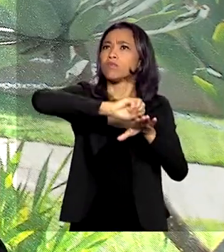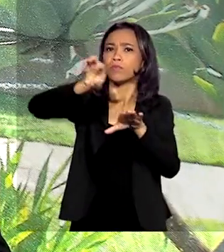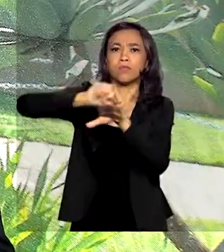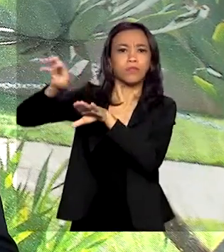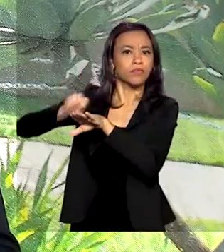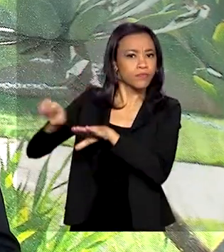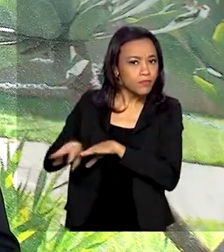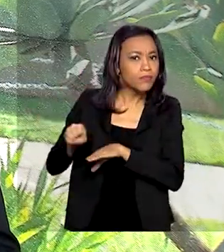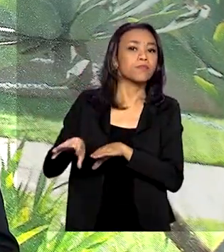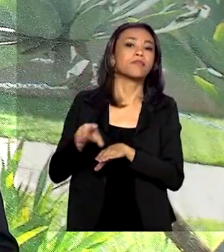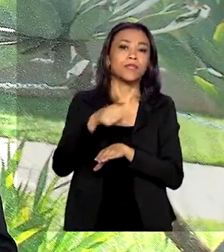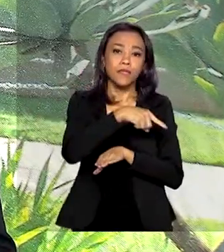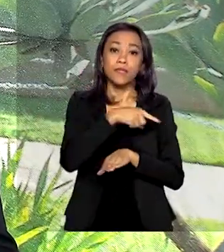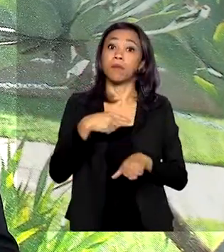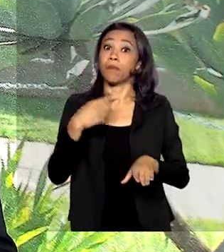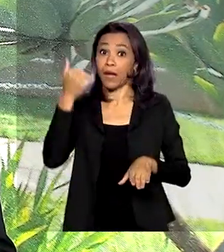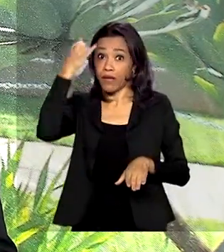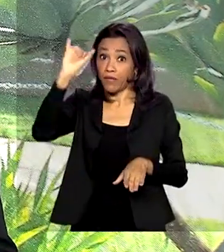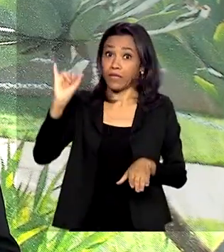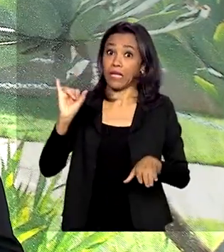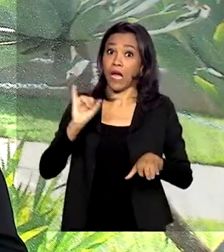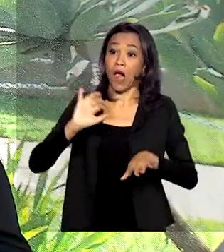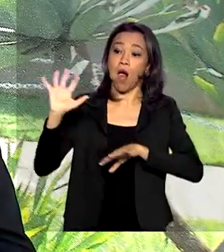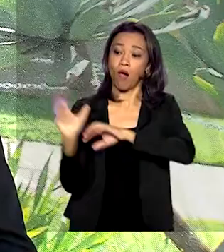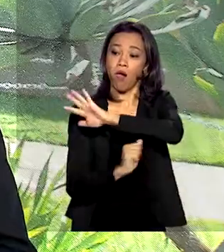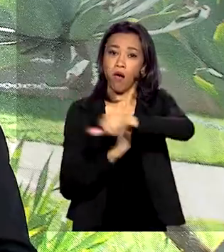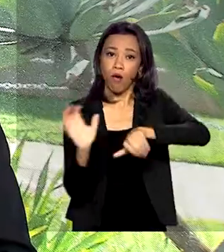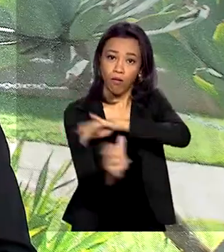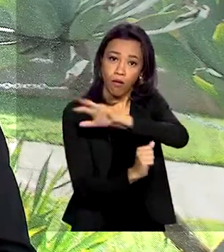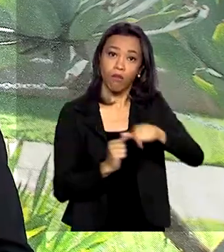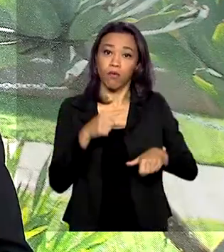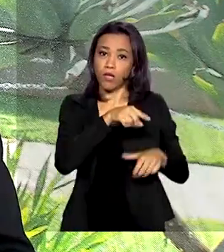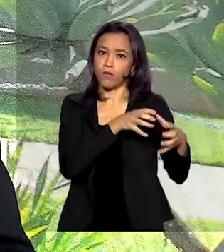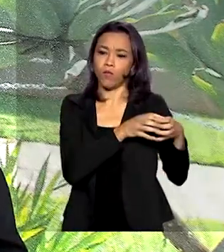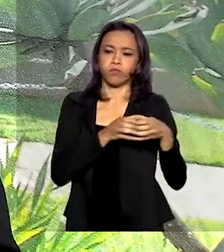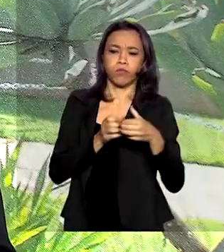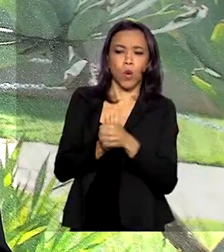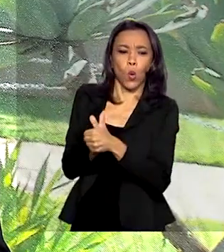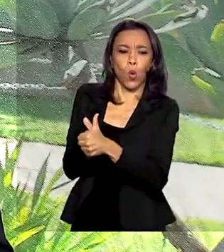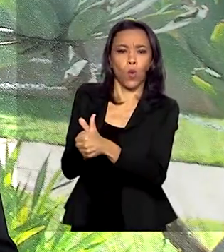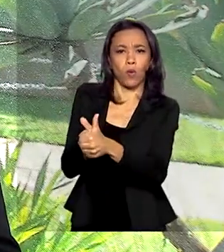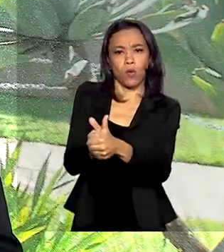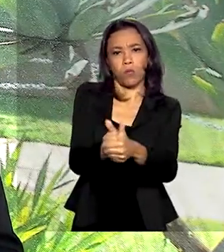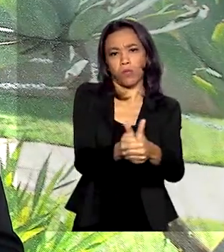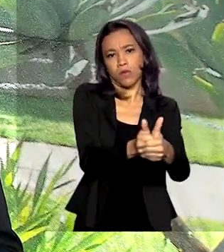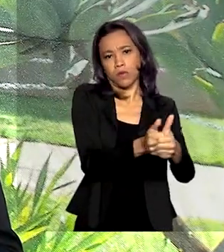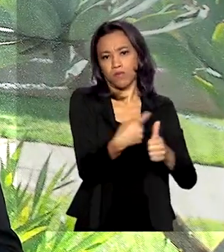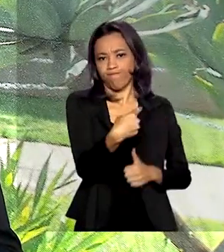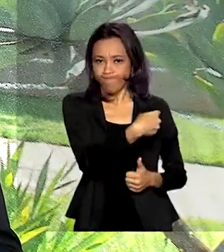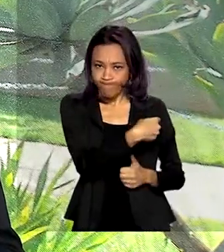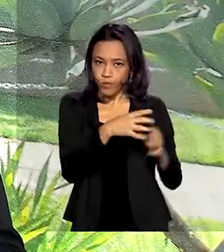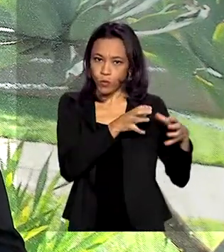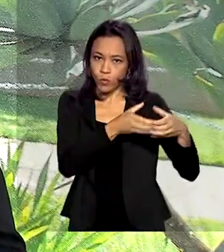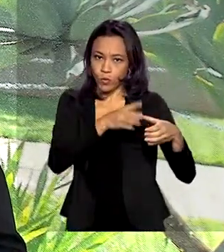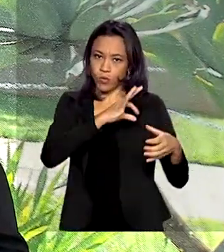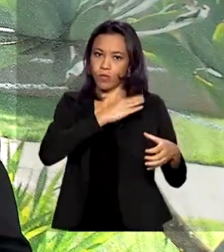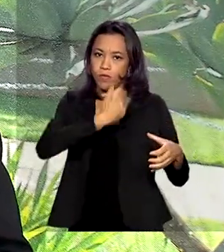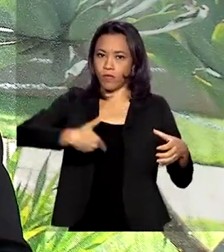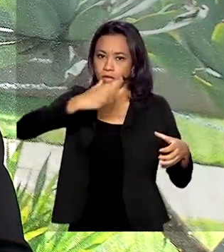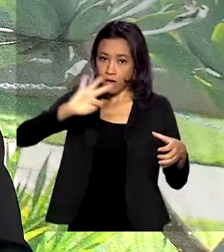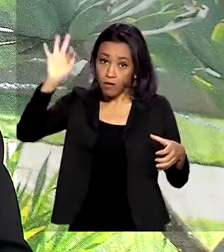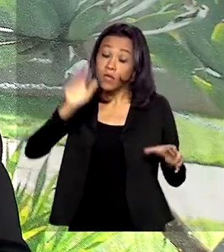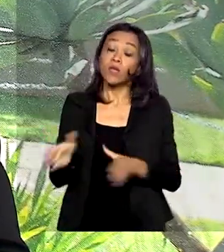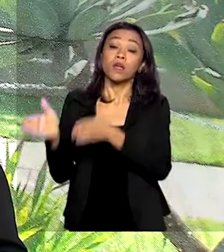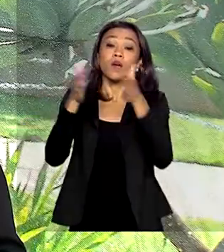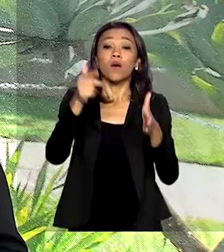também o patrulhamento para evitar saques e vandalismos. Outra medida aí no contexto das ações de combate ao novo coronavírus foi a aprovação